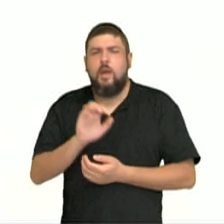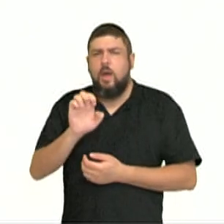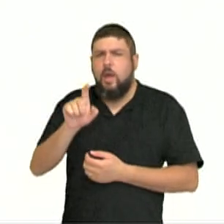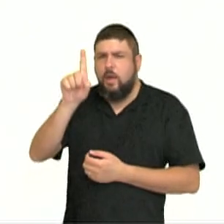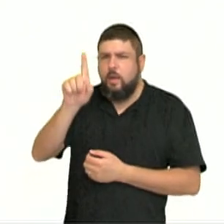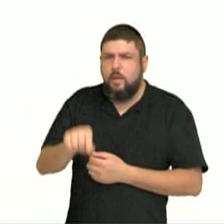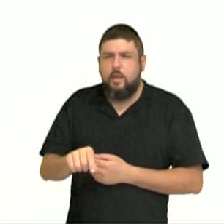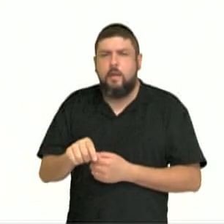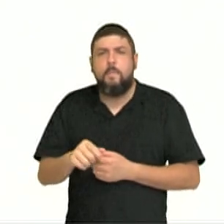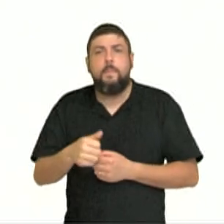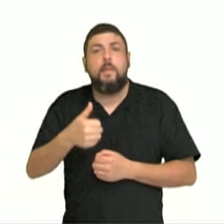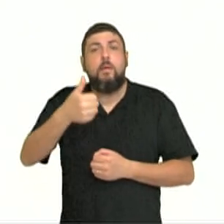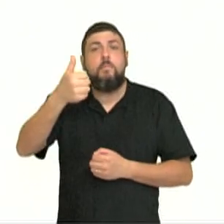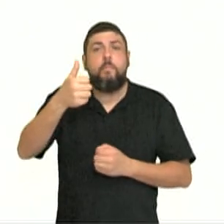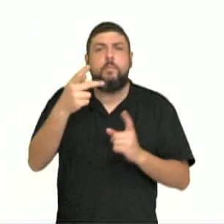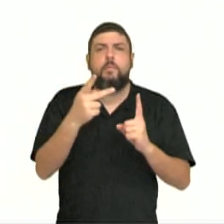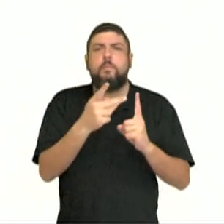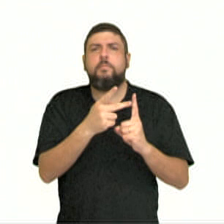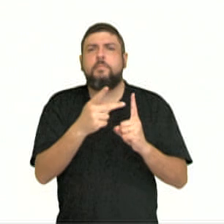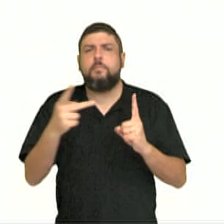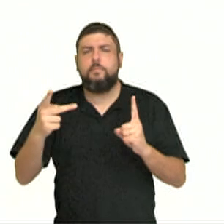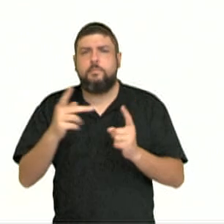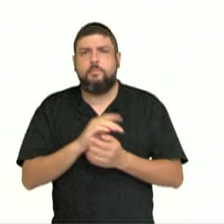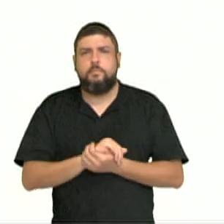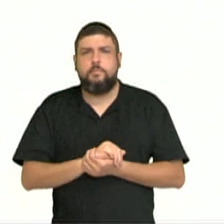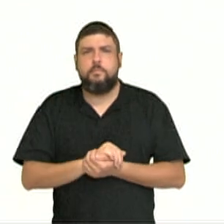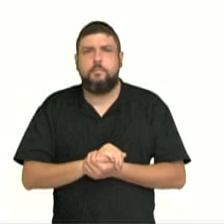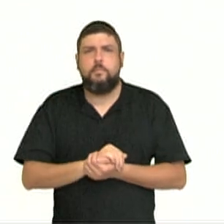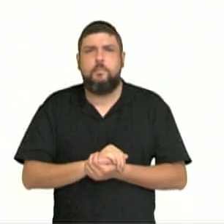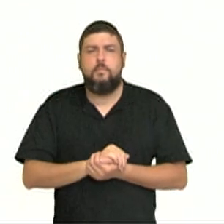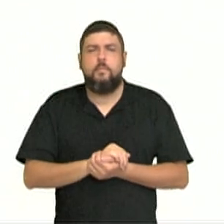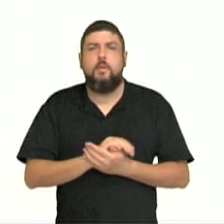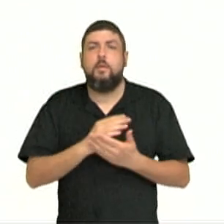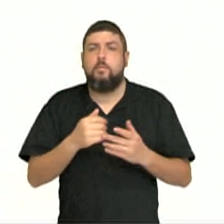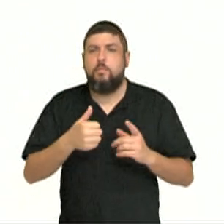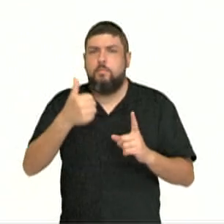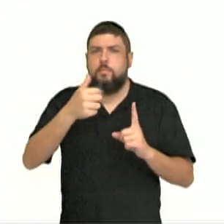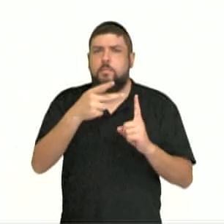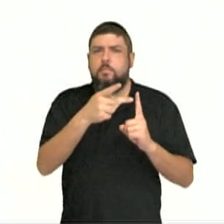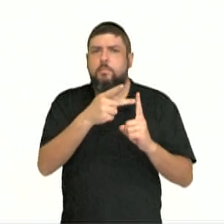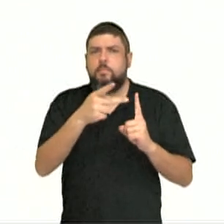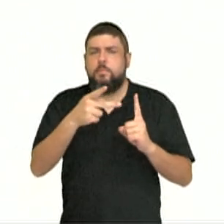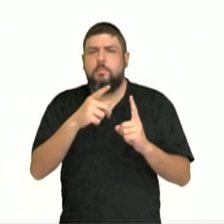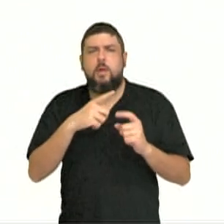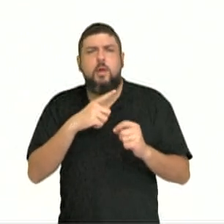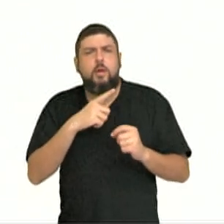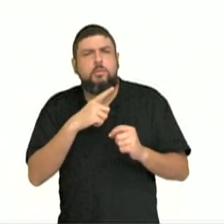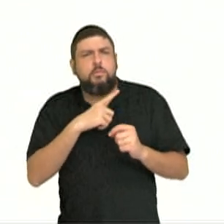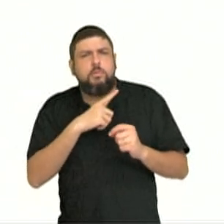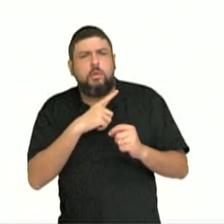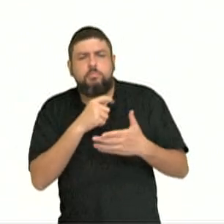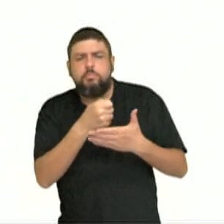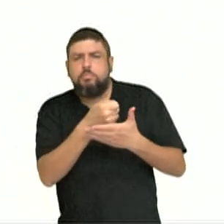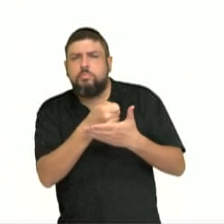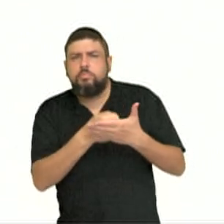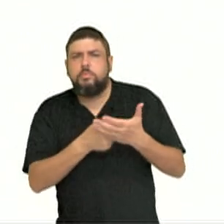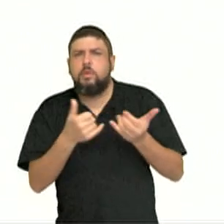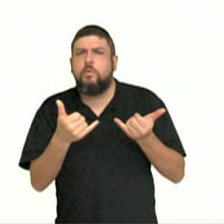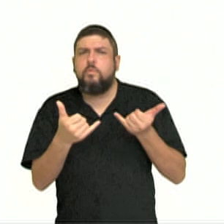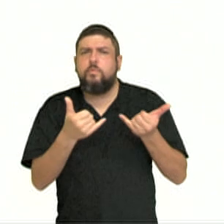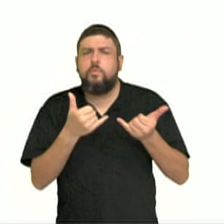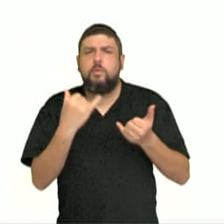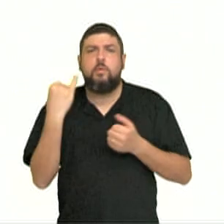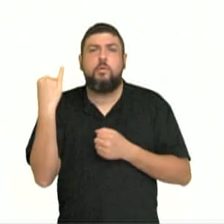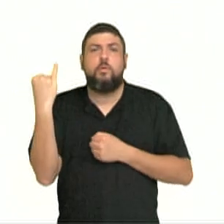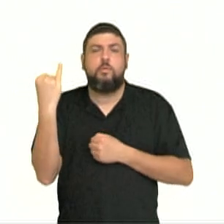primeiro parágrafo de uma notícia, né? Neste primeiro parágrafo, nós temos informações muito importantes,